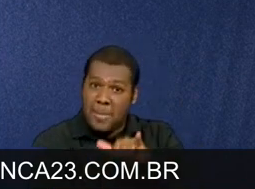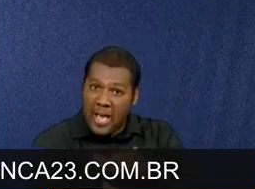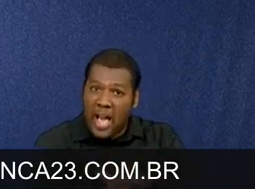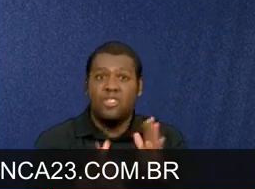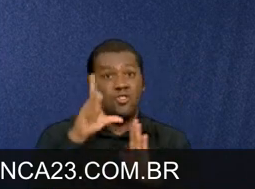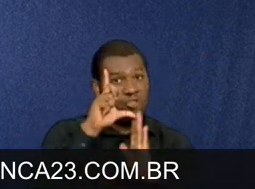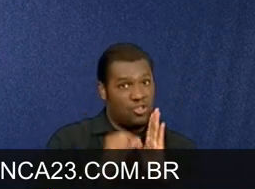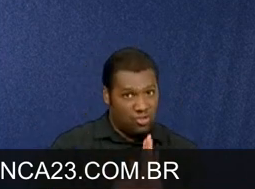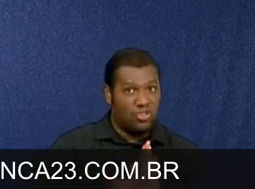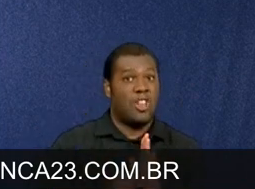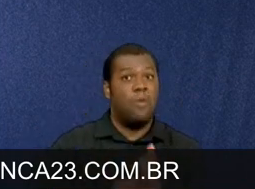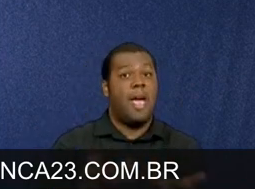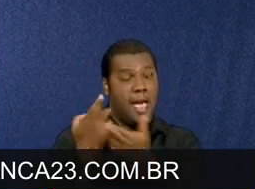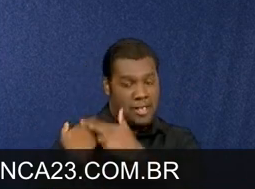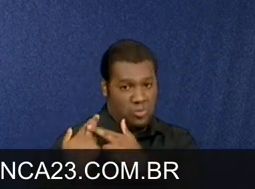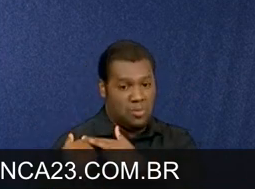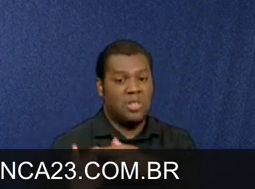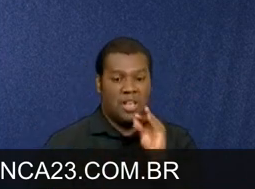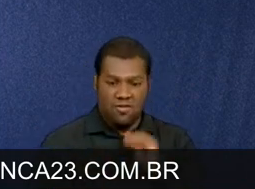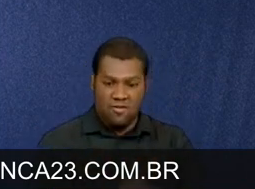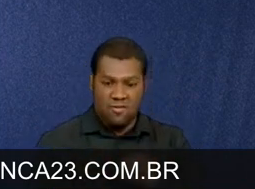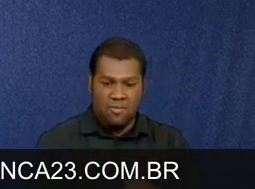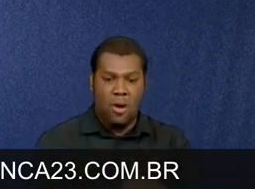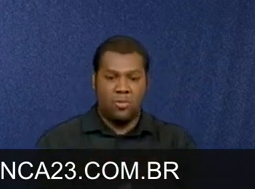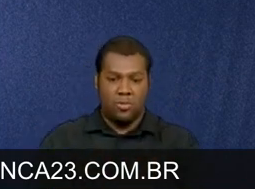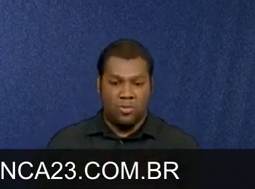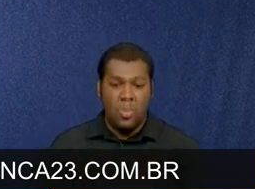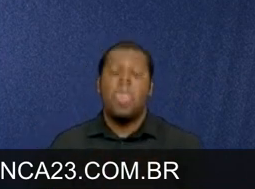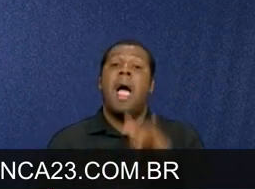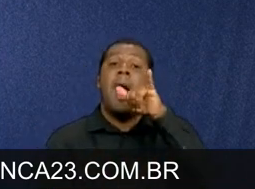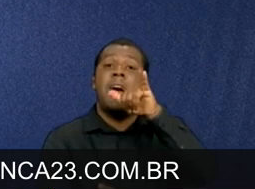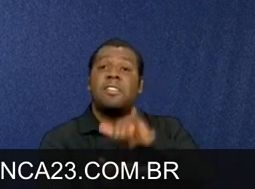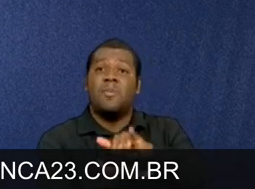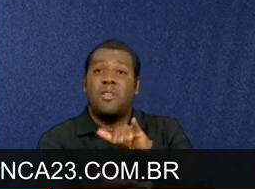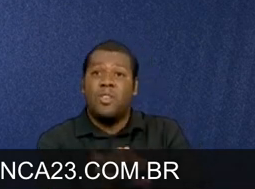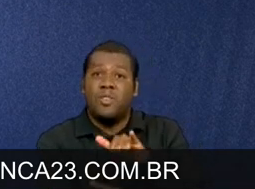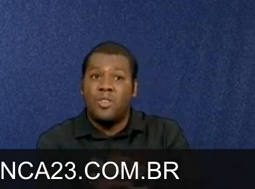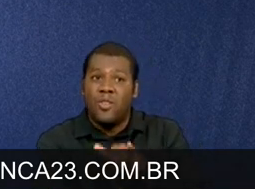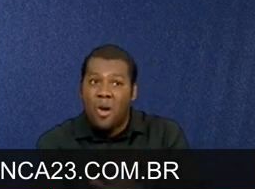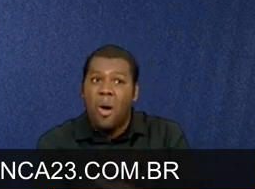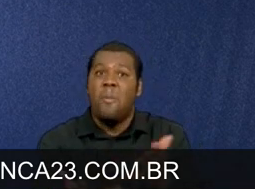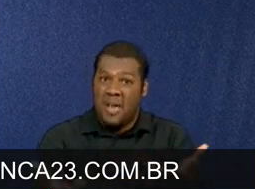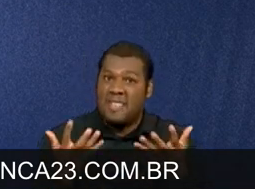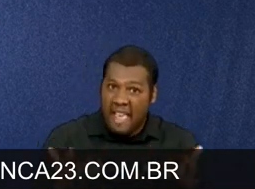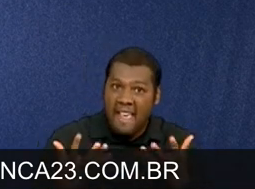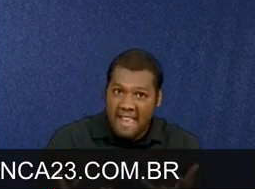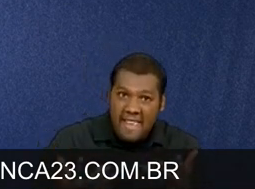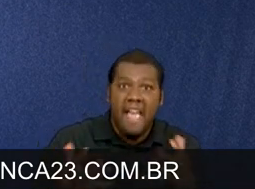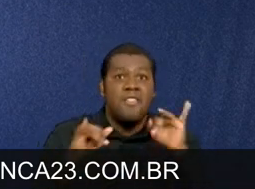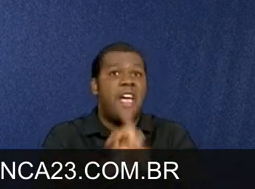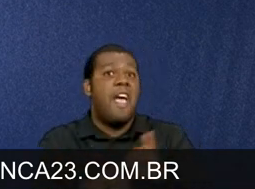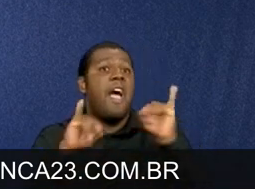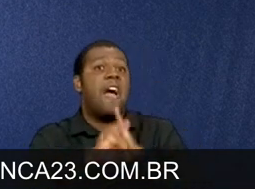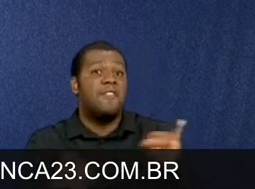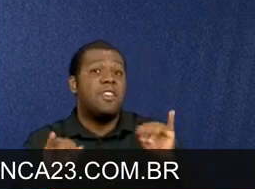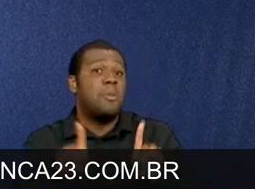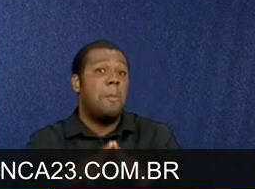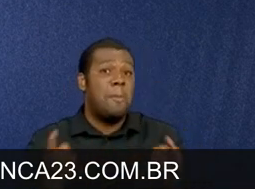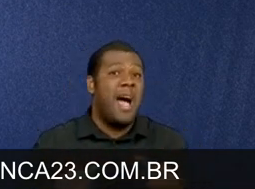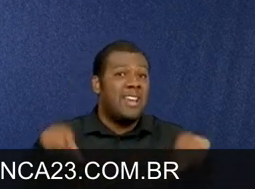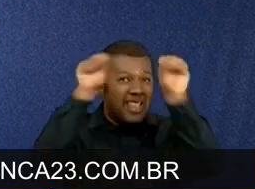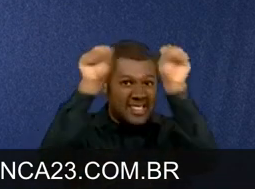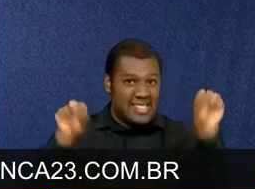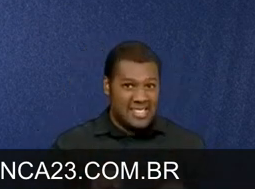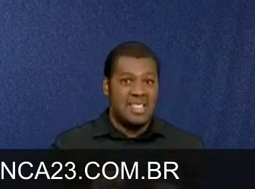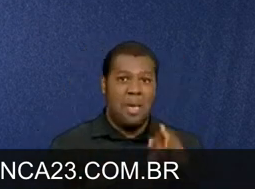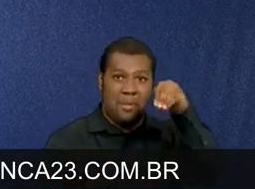anúncios são veiculados. A gente vê que cada vez mais as plataformas estão querendo veicular mais anúncios, né? Mas o sistema que elas têm